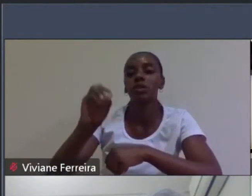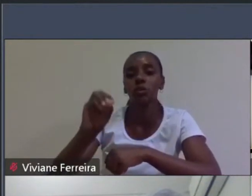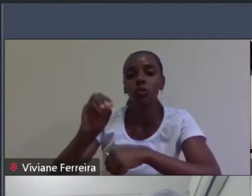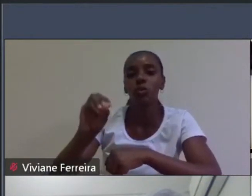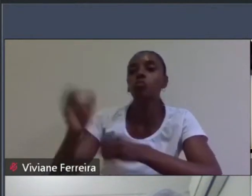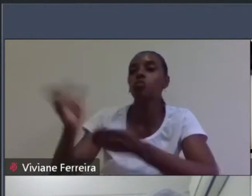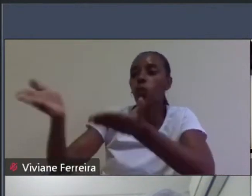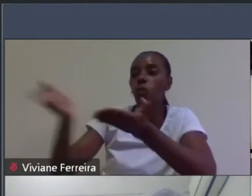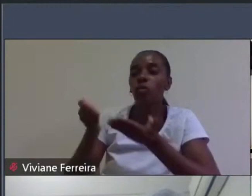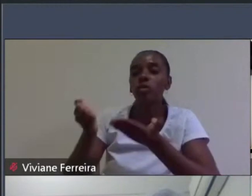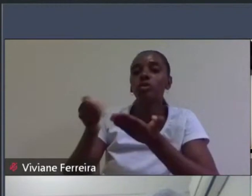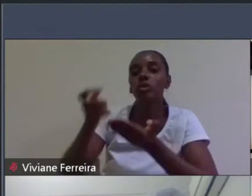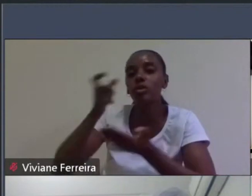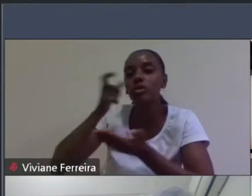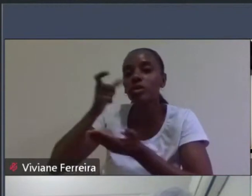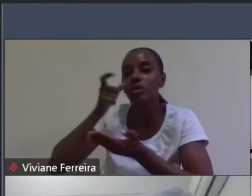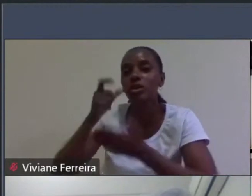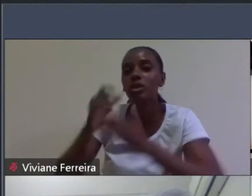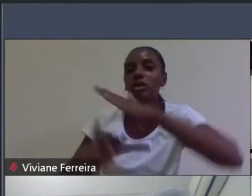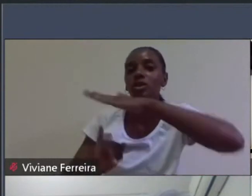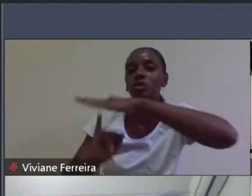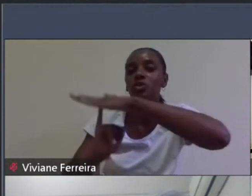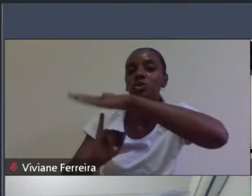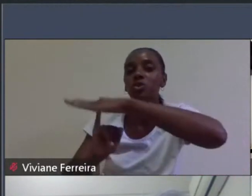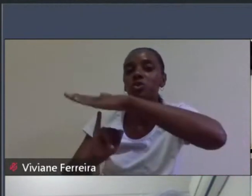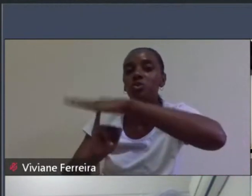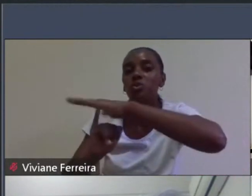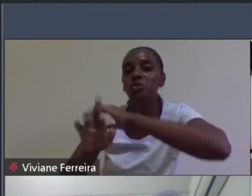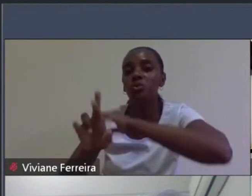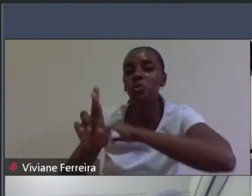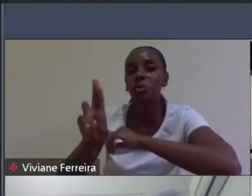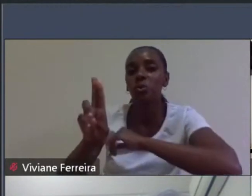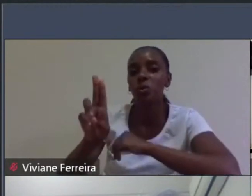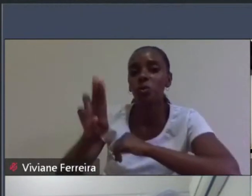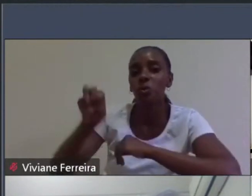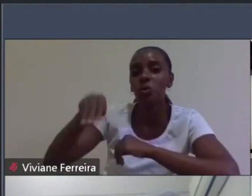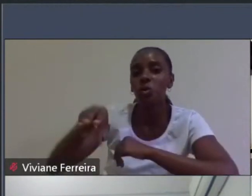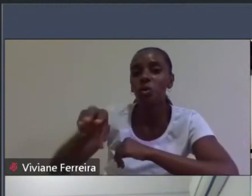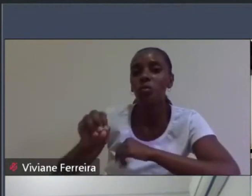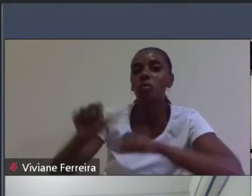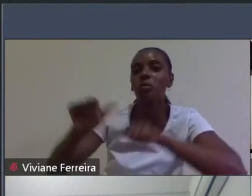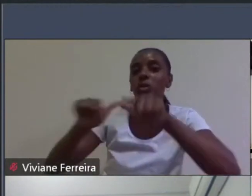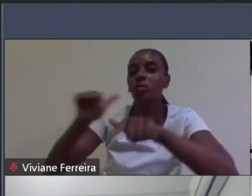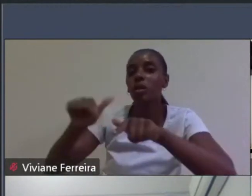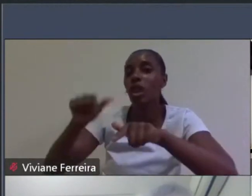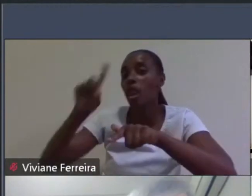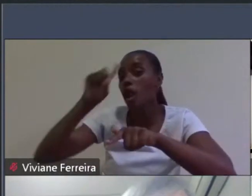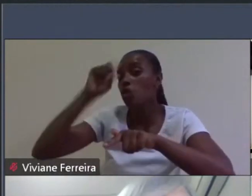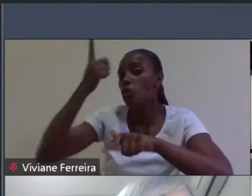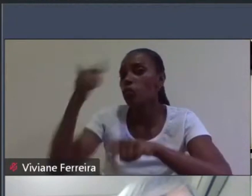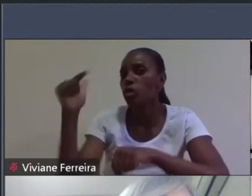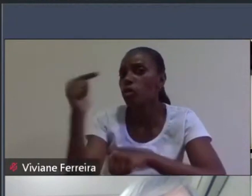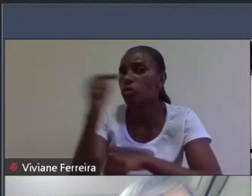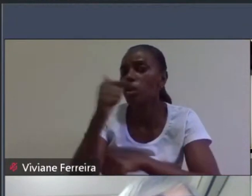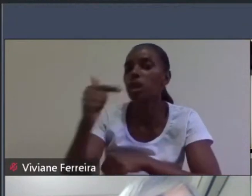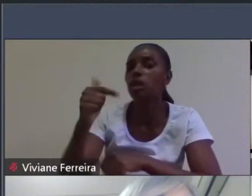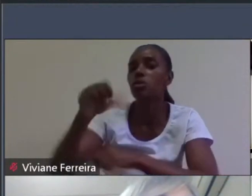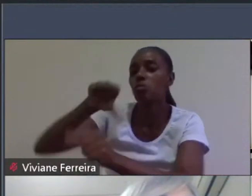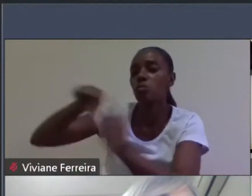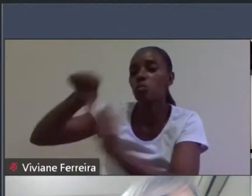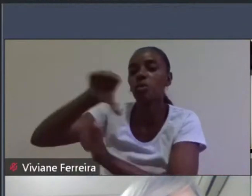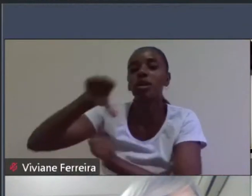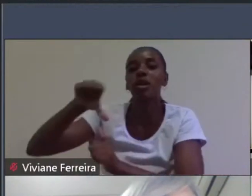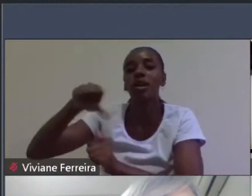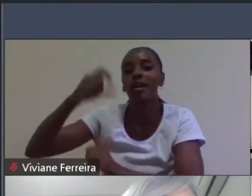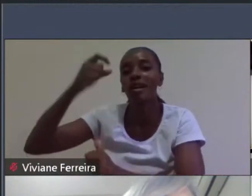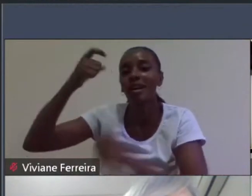conhecer o Instituto Rumo. Fala para ele conhecer esse trabalho. Eu não tenho dúvida que vai começar a mudar a cabeça das empresas, dos